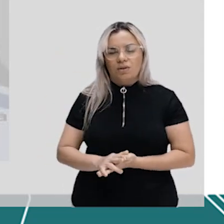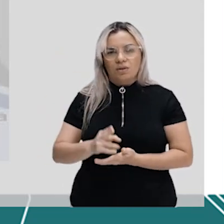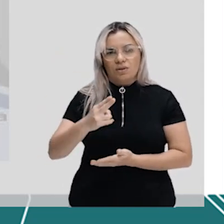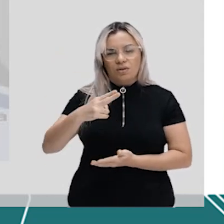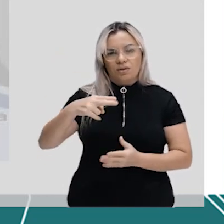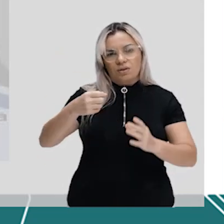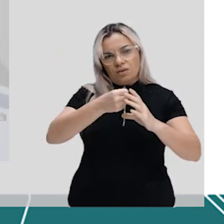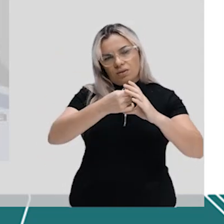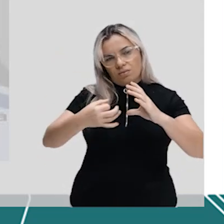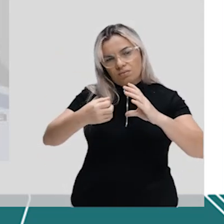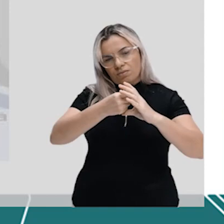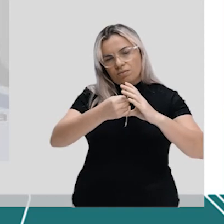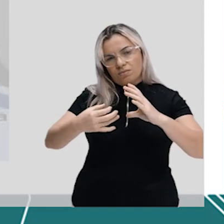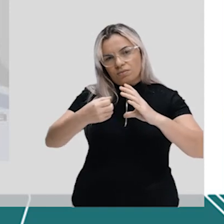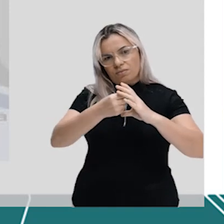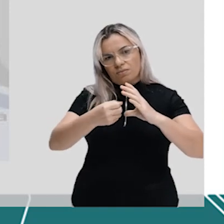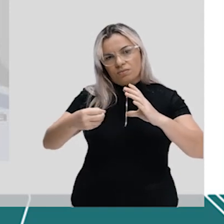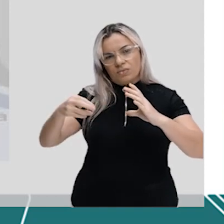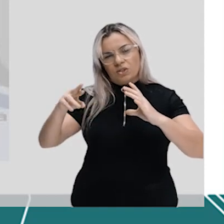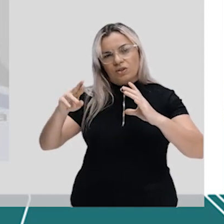de características